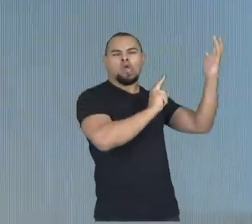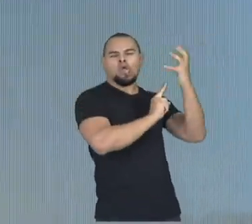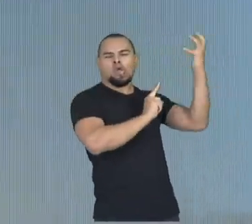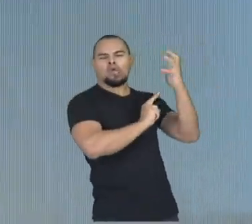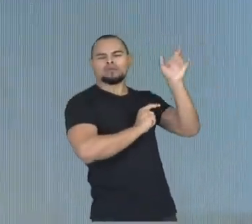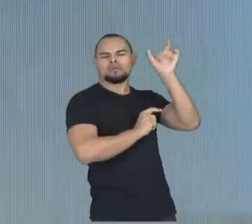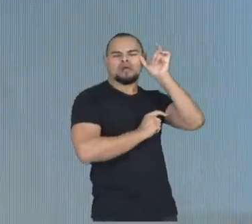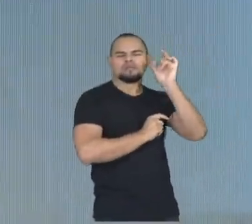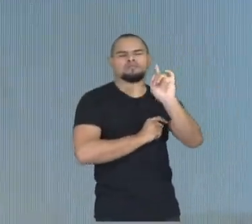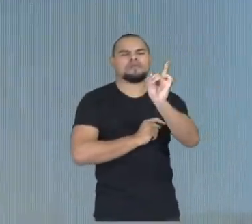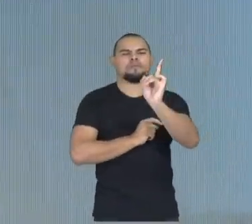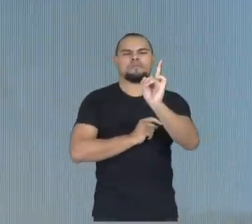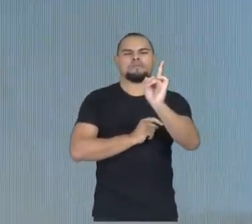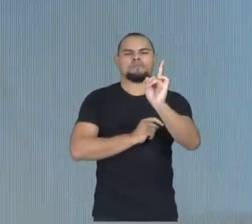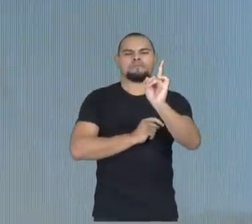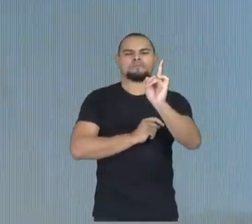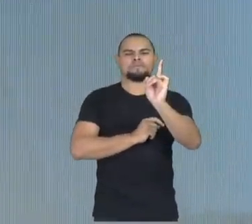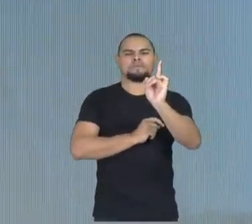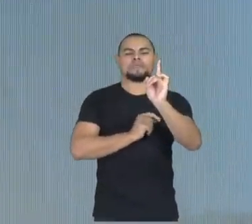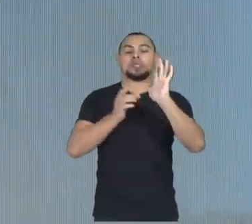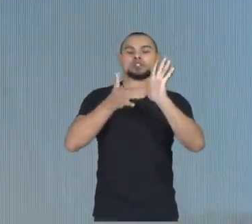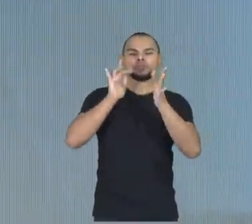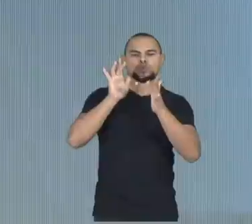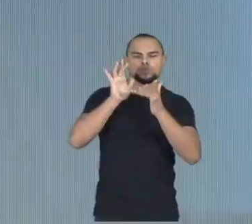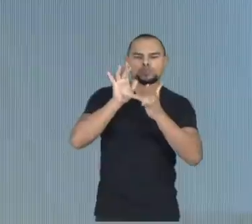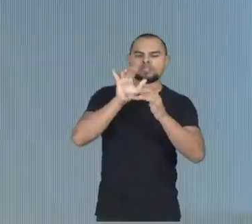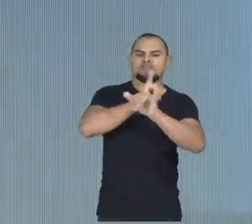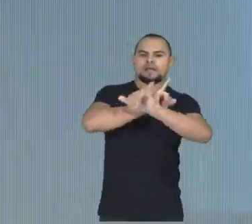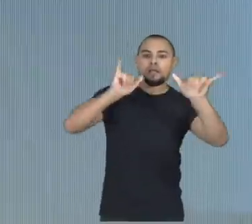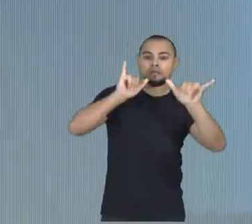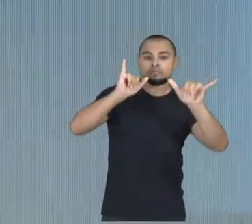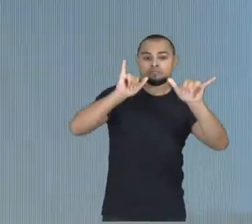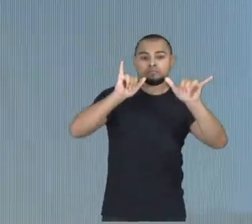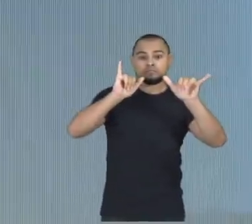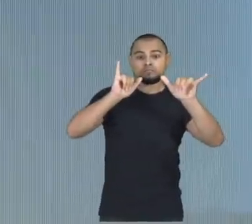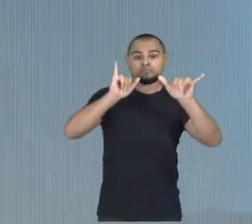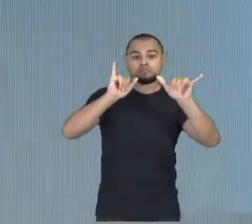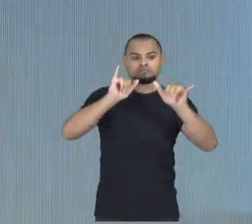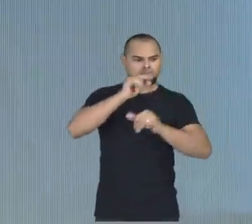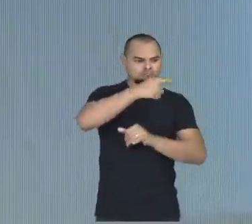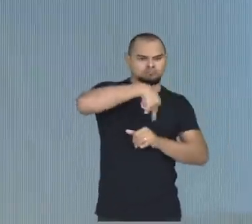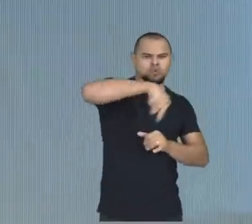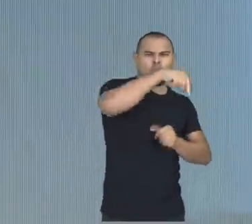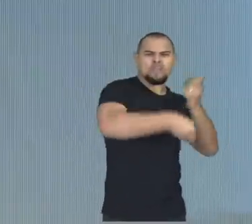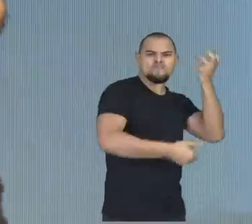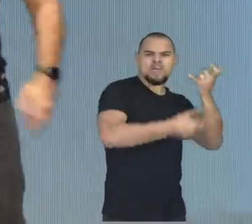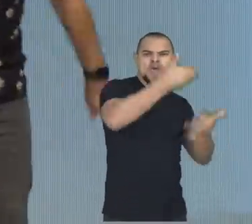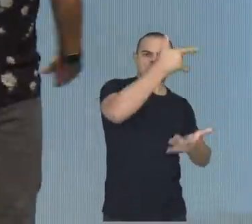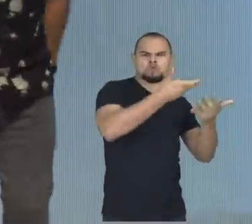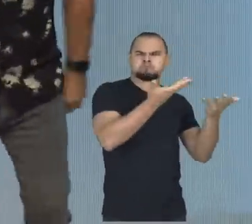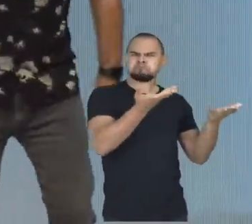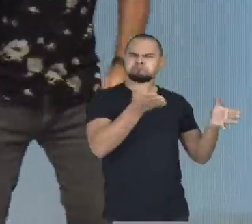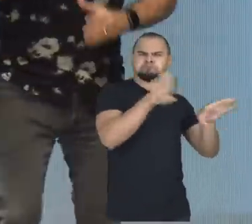Não! Jesus está dizendo que quem não vai resistir são as portas. Então Jesus está dizendo, pode